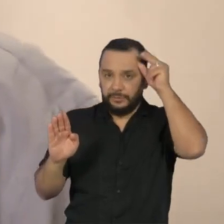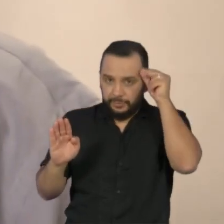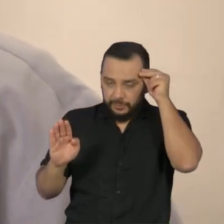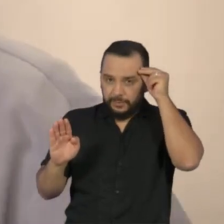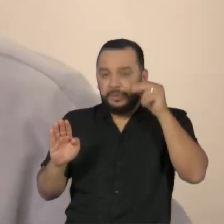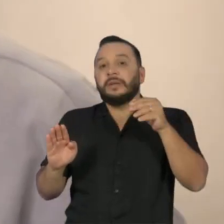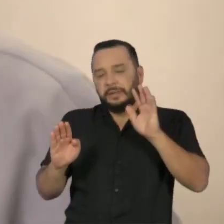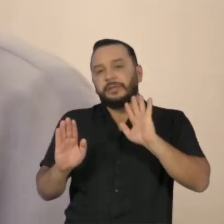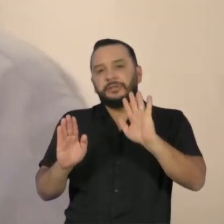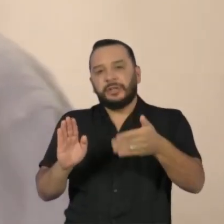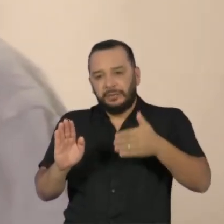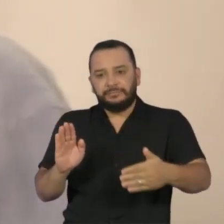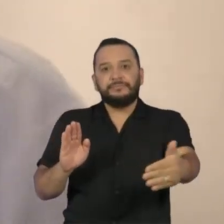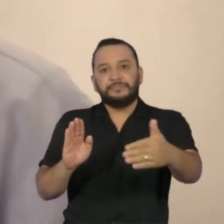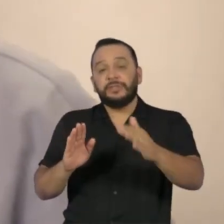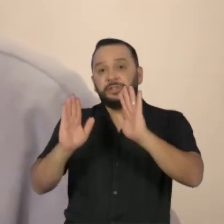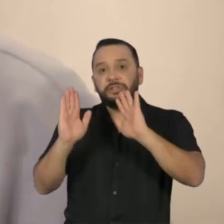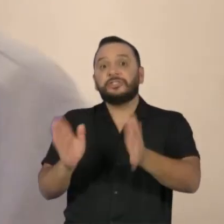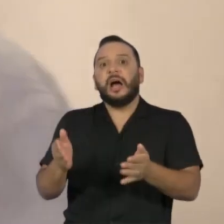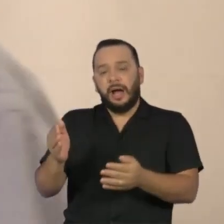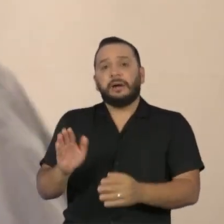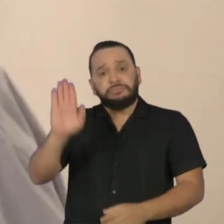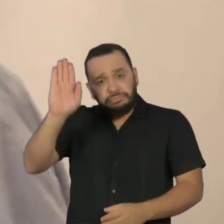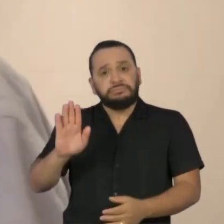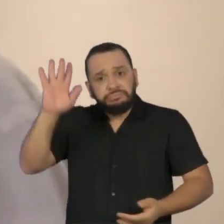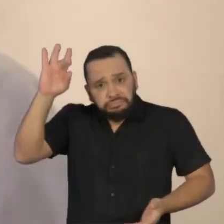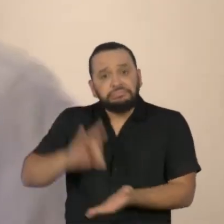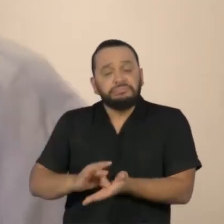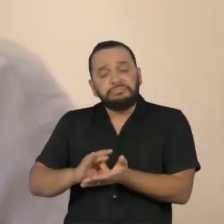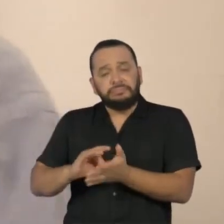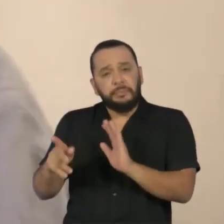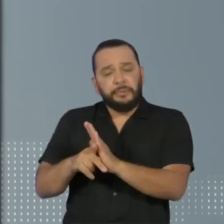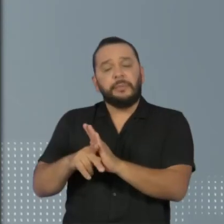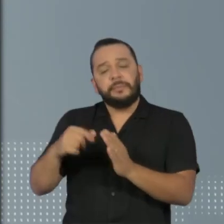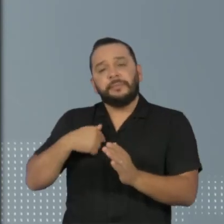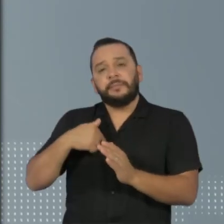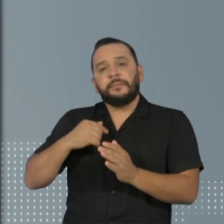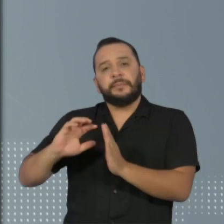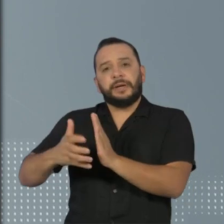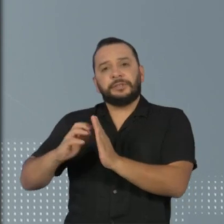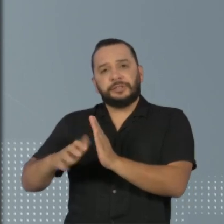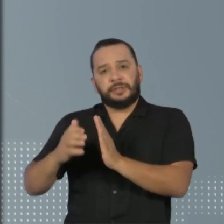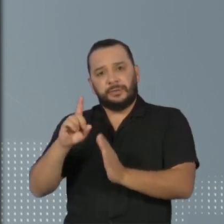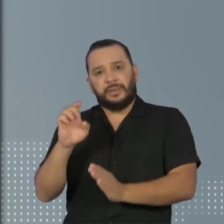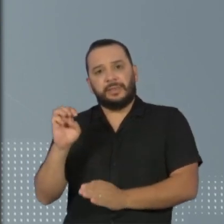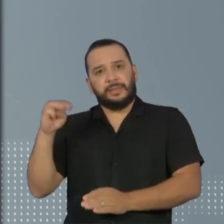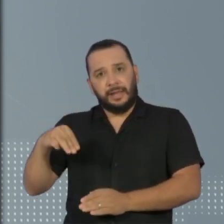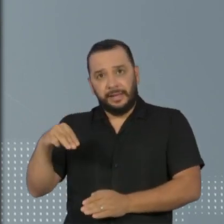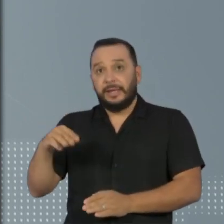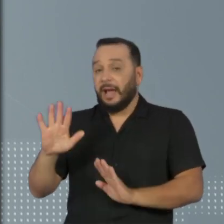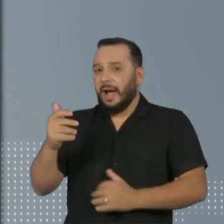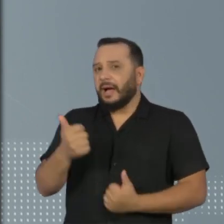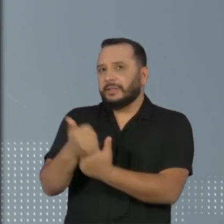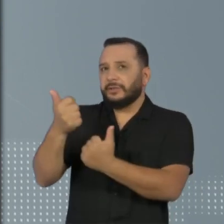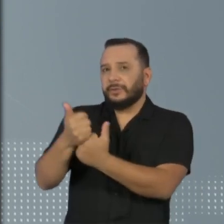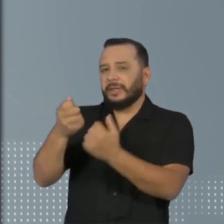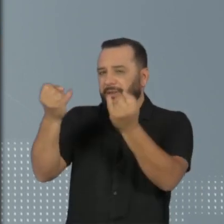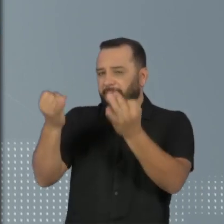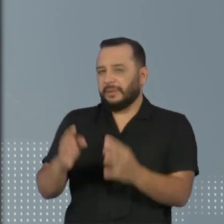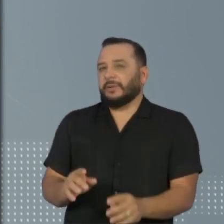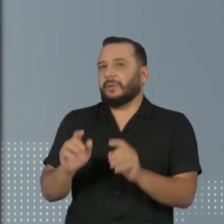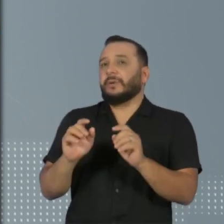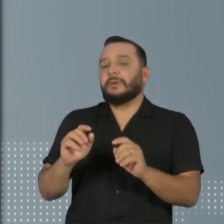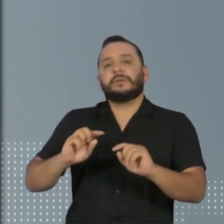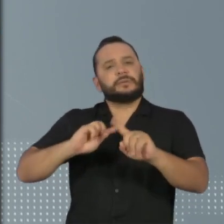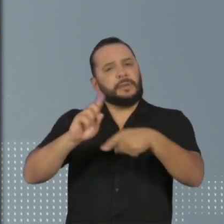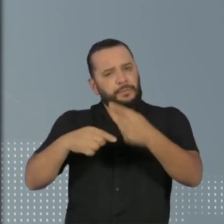eleição de Novembro próximo oficializada pelo partido Democratas a assessoria do Spray eu disse que se